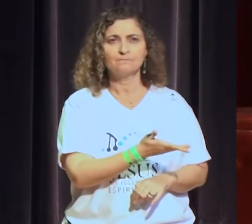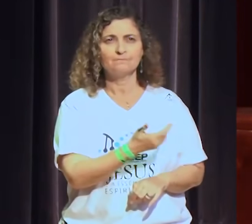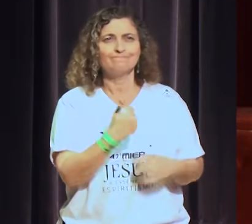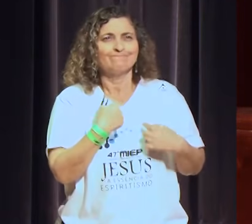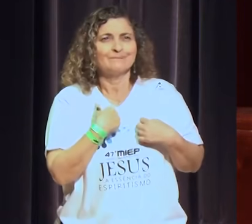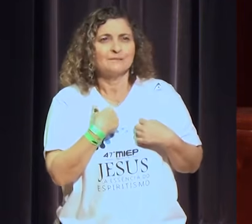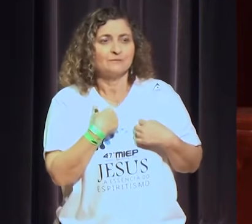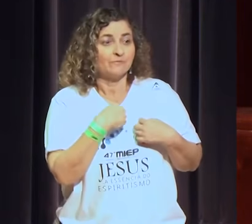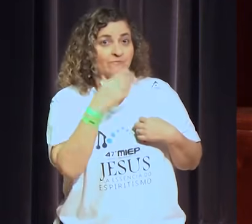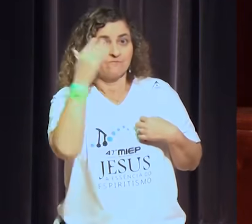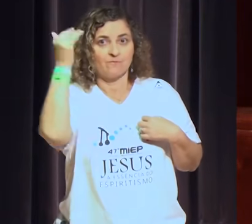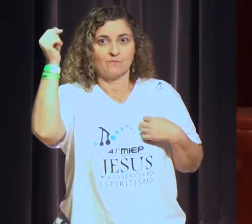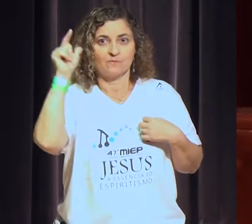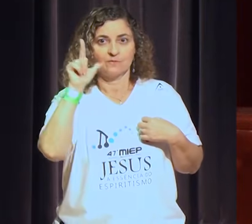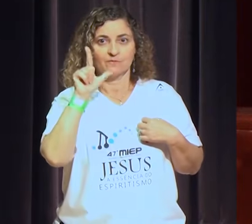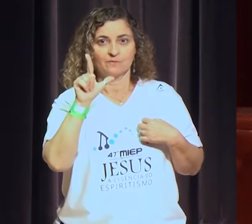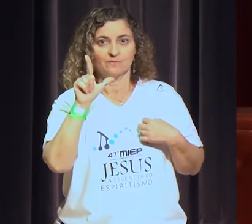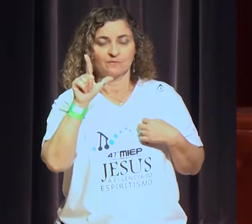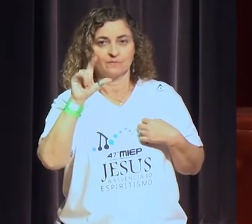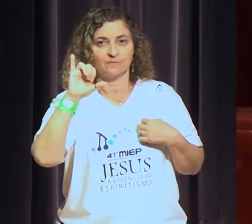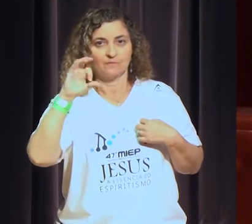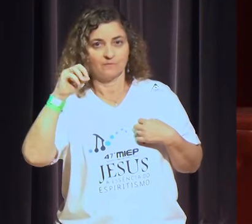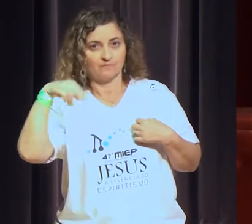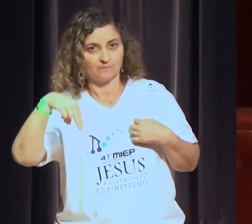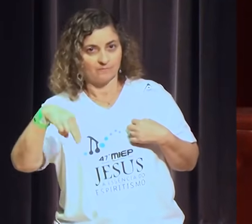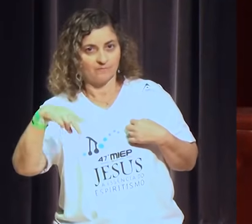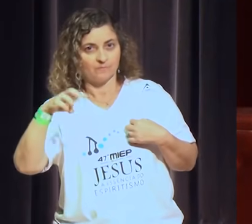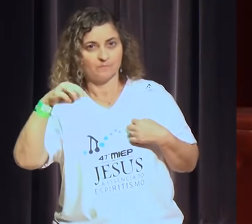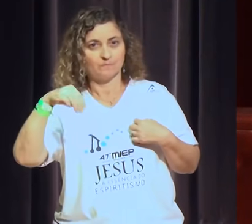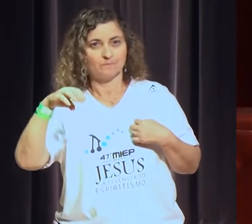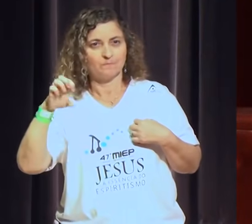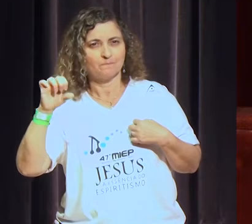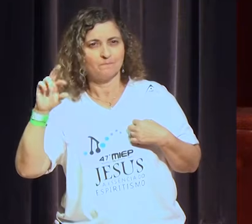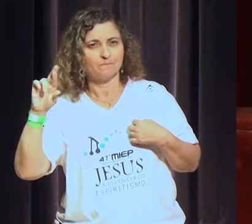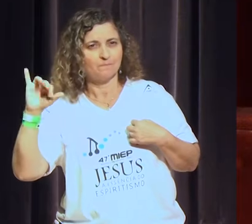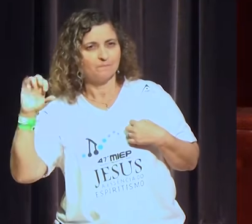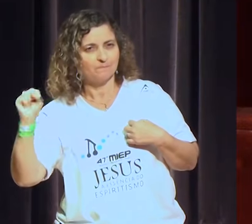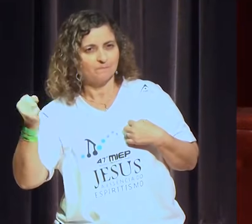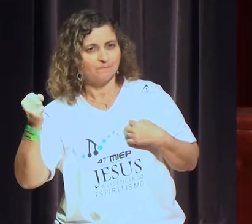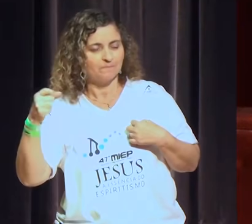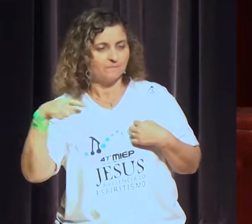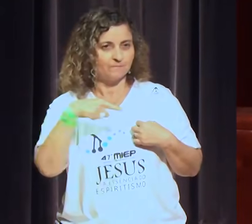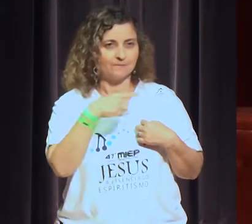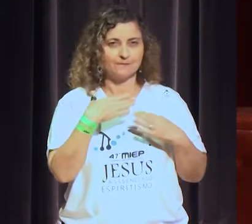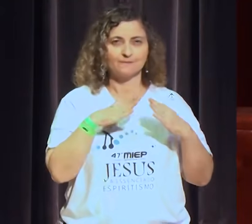Aí eu fiquei pensando outro dia, o Lyle Mays lá em casa.